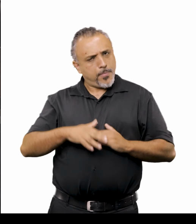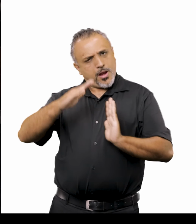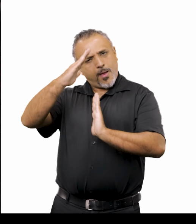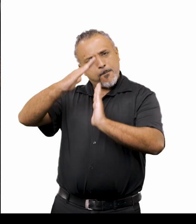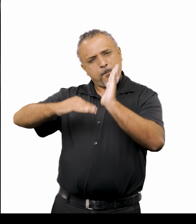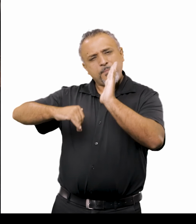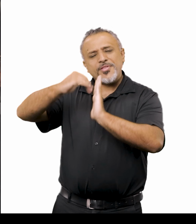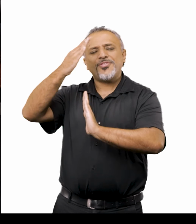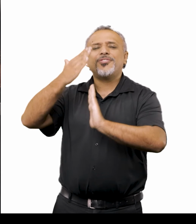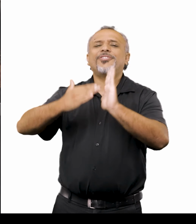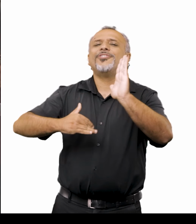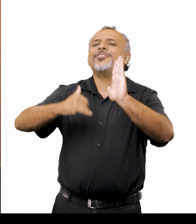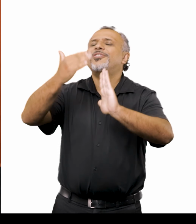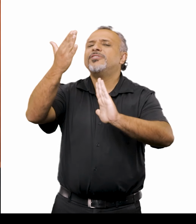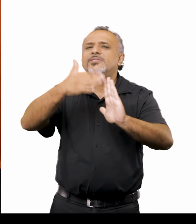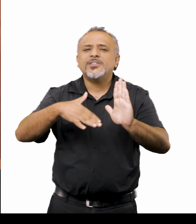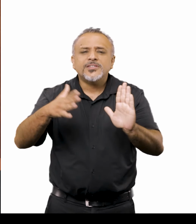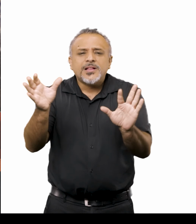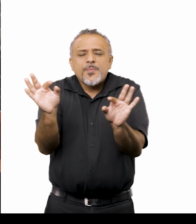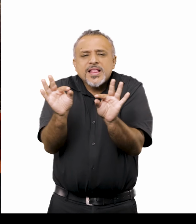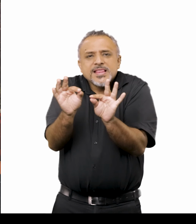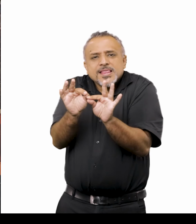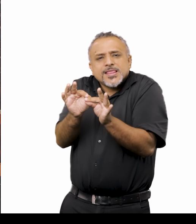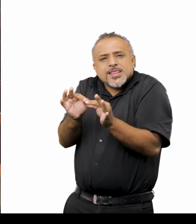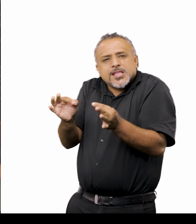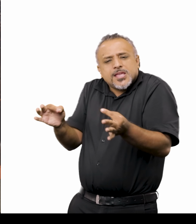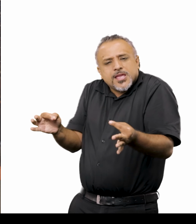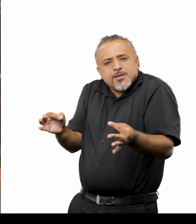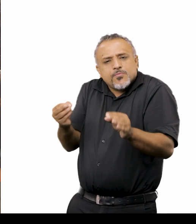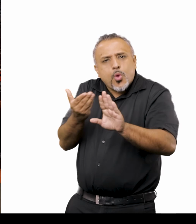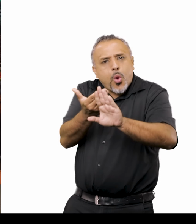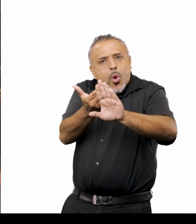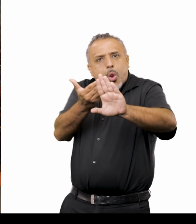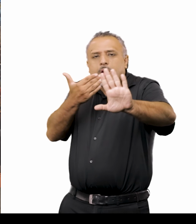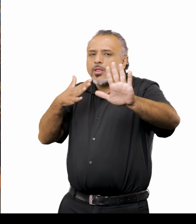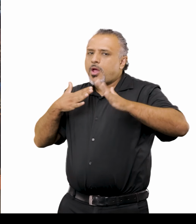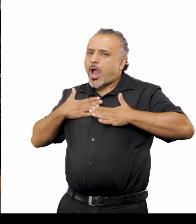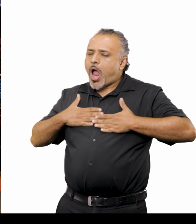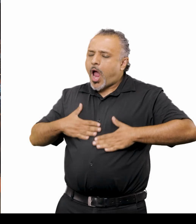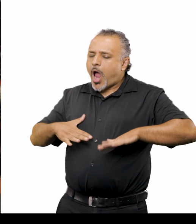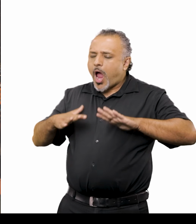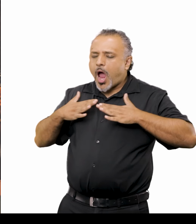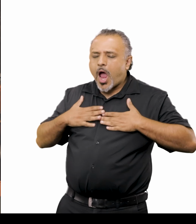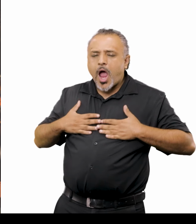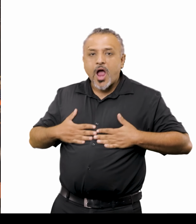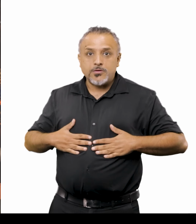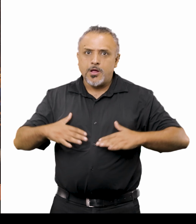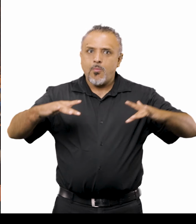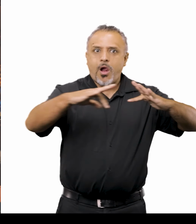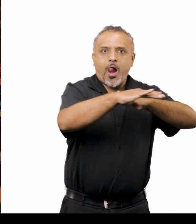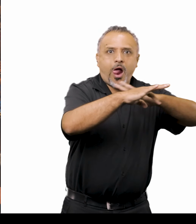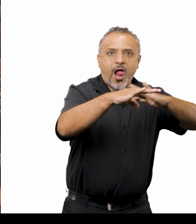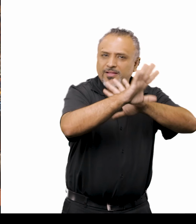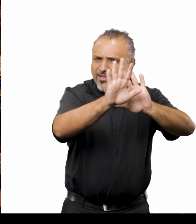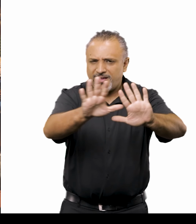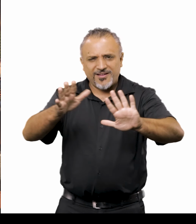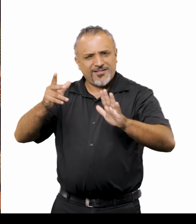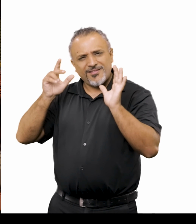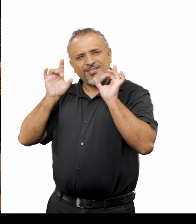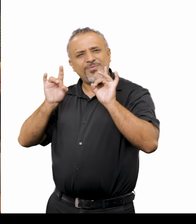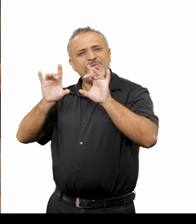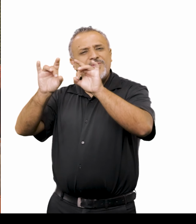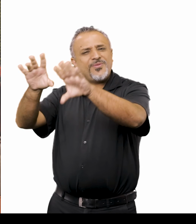pintura, pelo contrário, ele cria um certo clima de vida pacata e simplória, distante dos excessos e mundanidades da vida